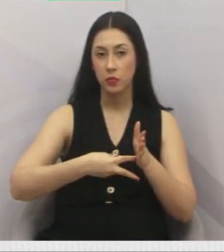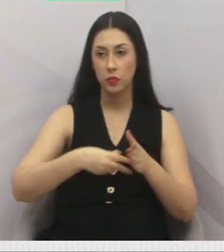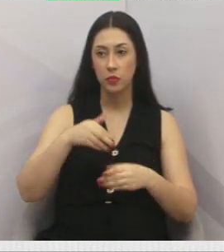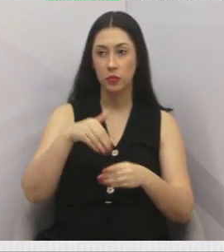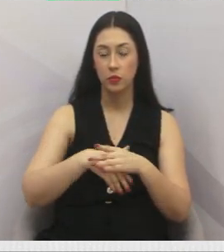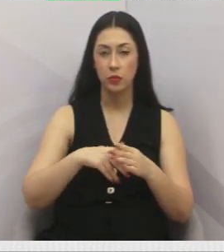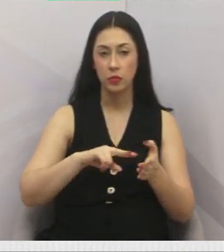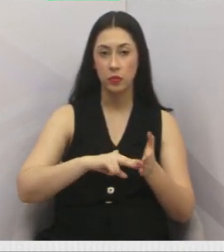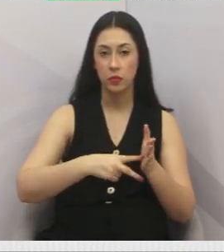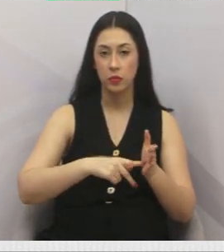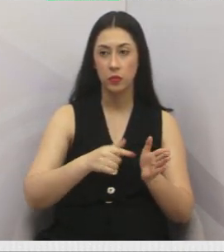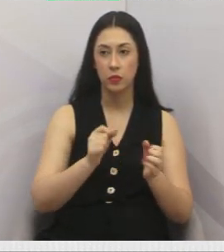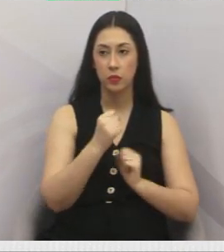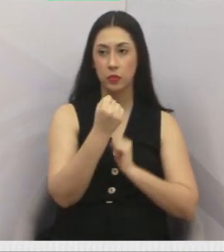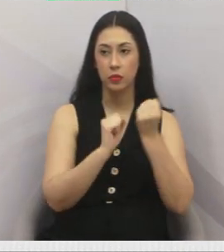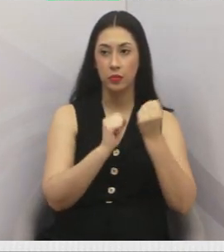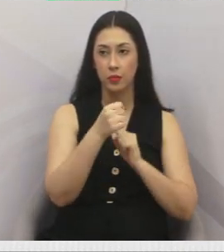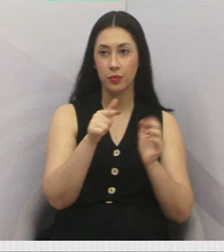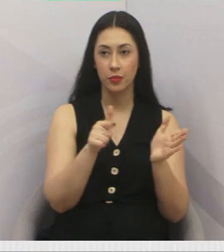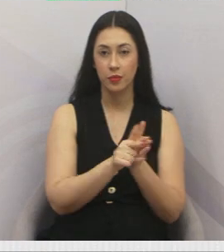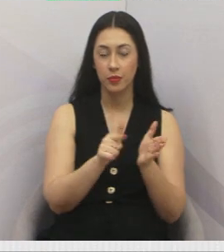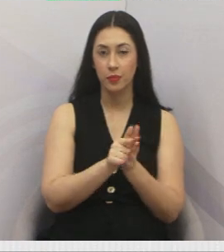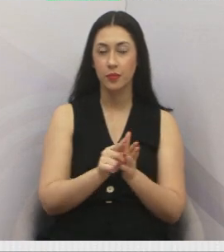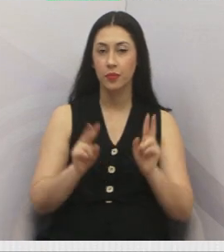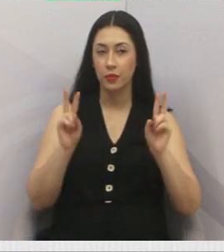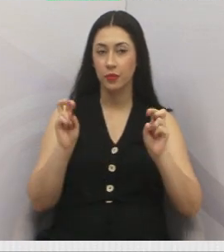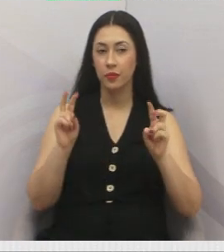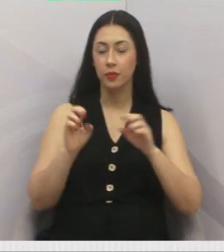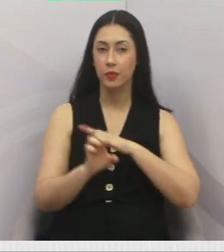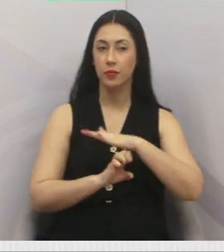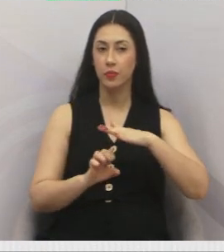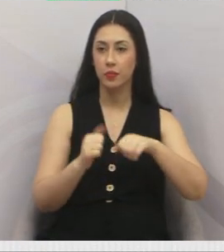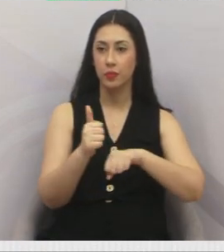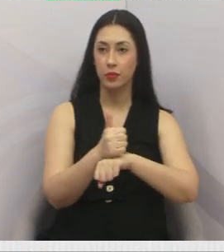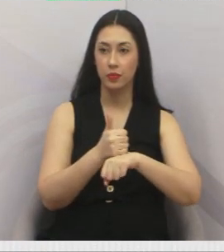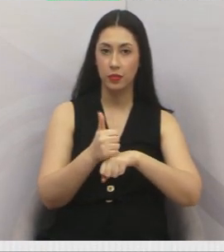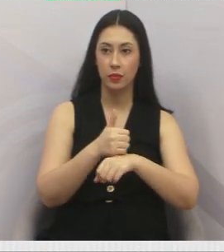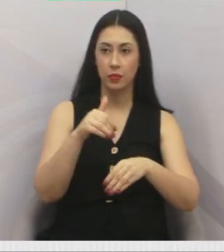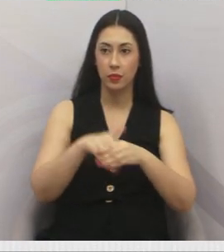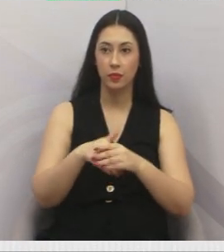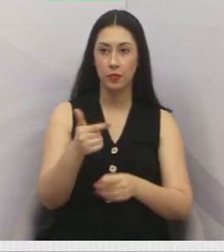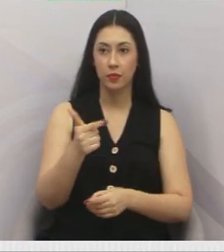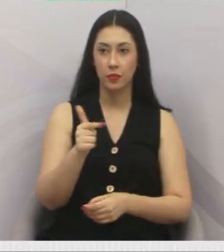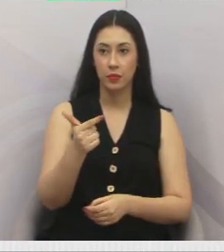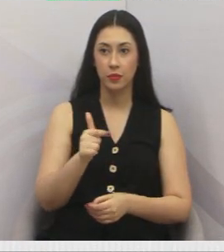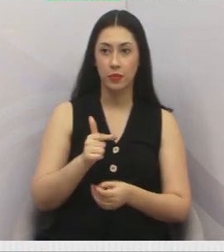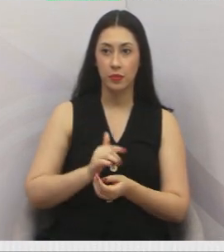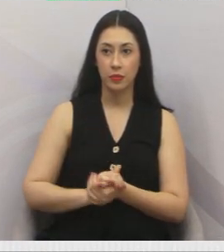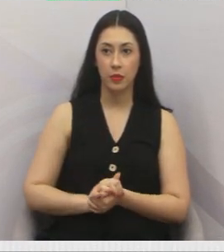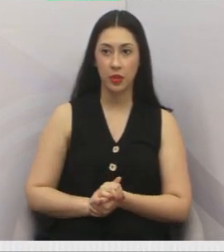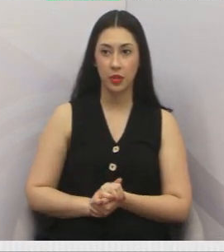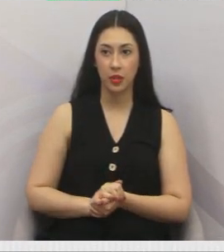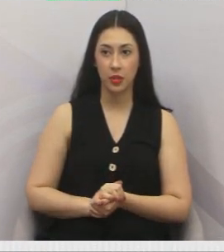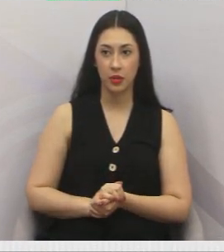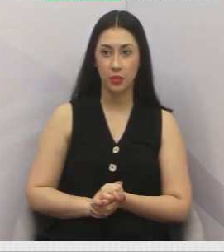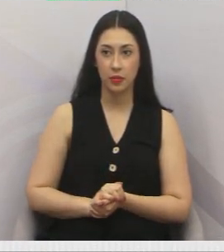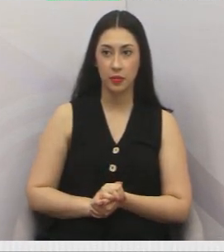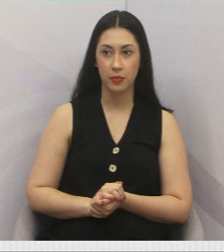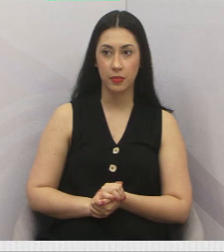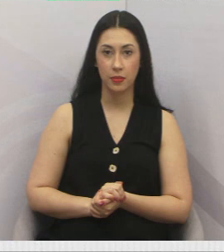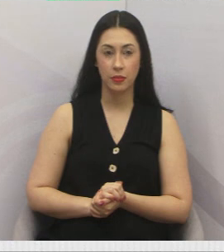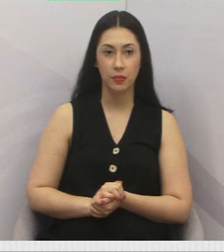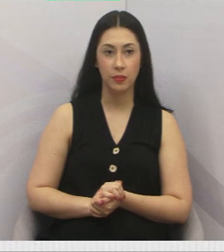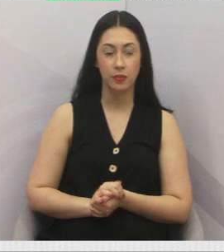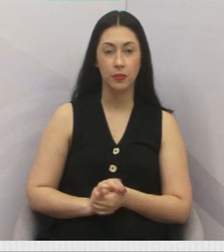voto para Sindicatos Papeleiros. Segmento Empresas ou Entidades Profissionais, voto em branco. Segmento Entidades Acadêmicas, voto em